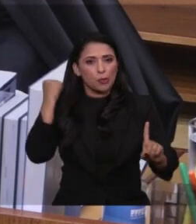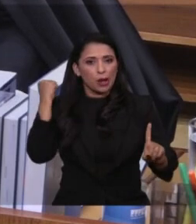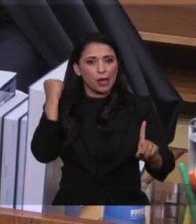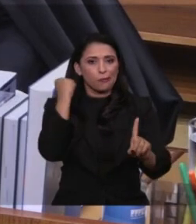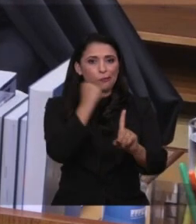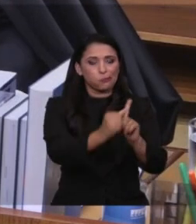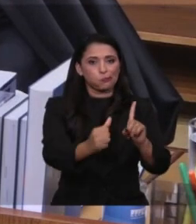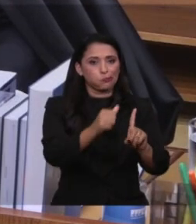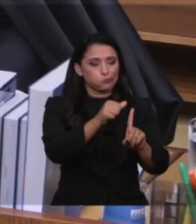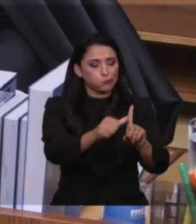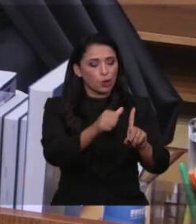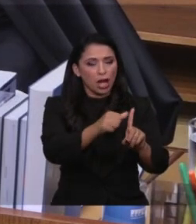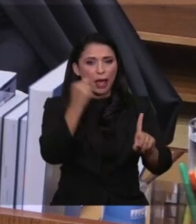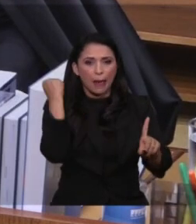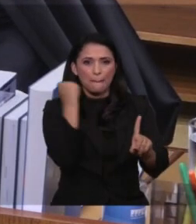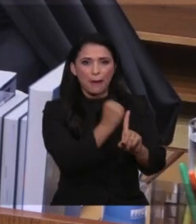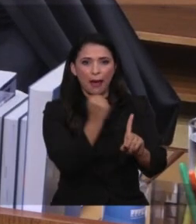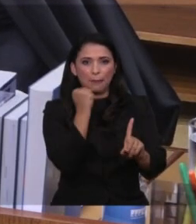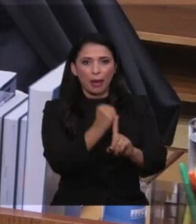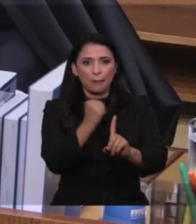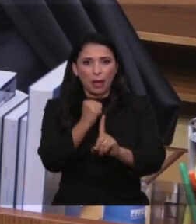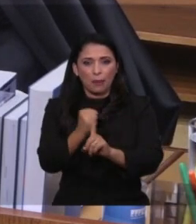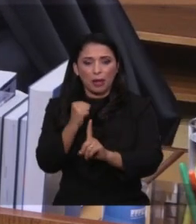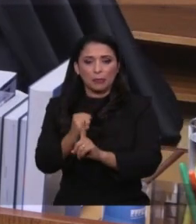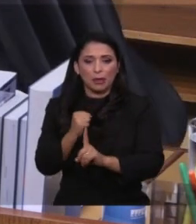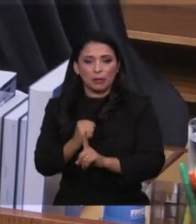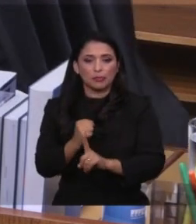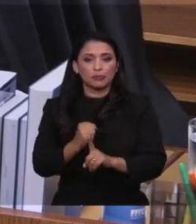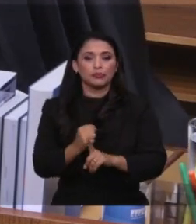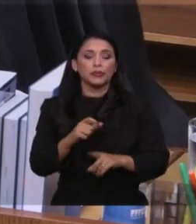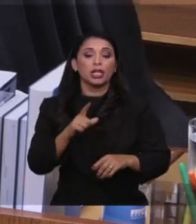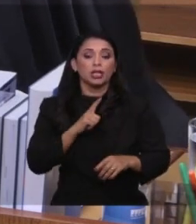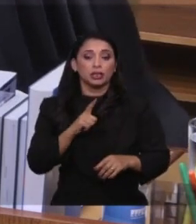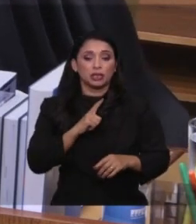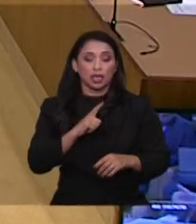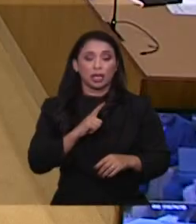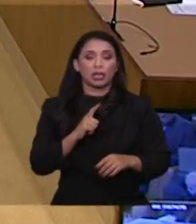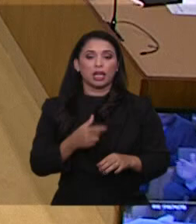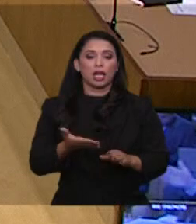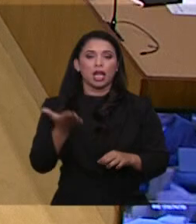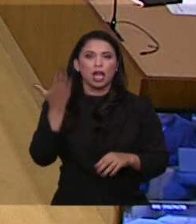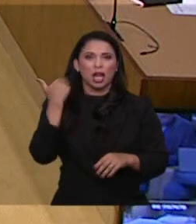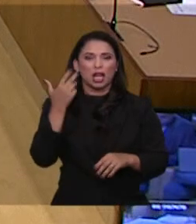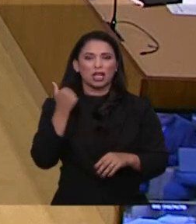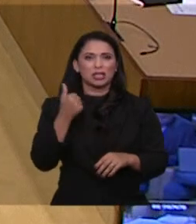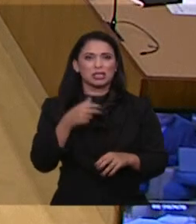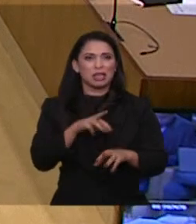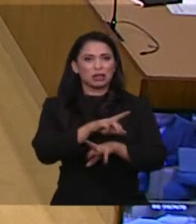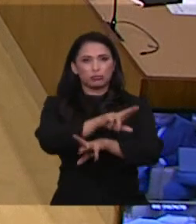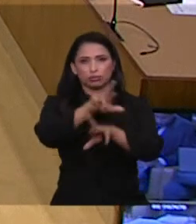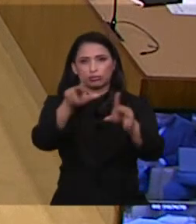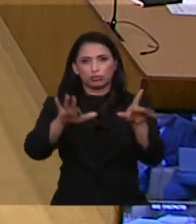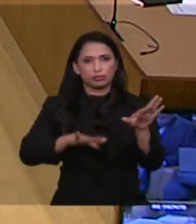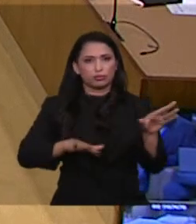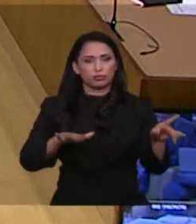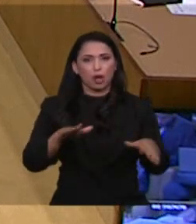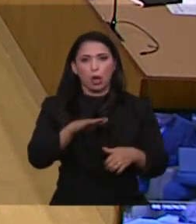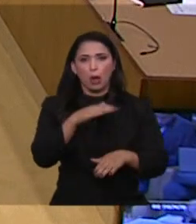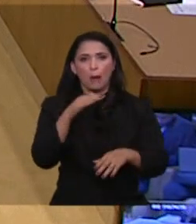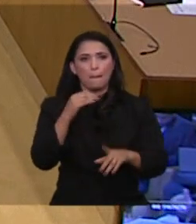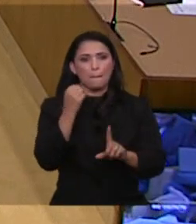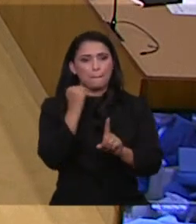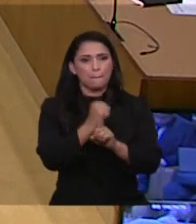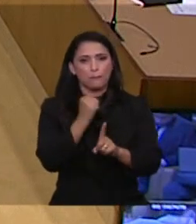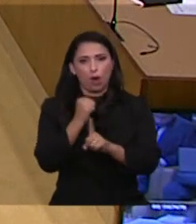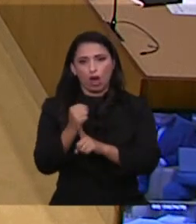que passaram a ser contabilizados recentemente por comando normativo, porque antes entrava no gênero dos homicídios em geral, e